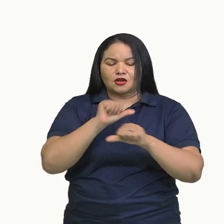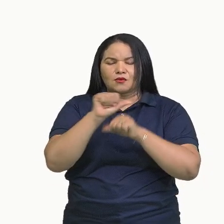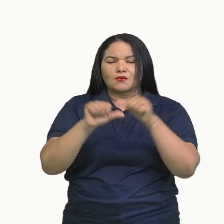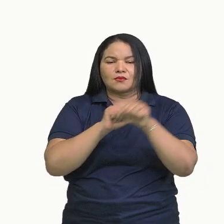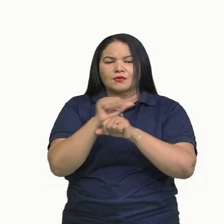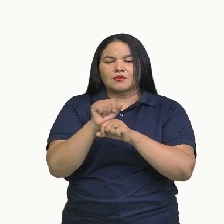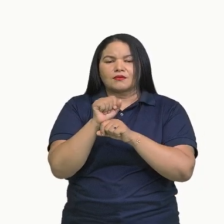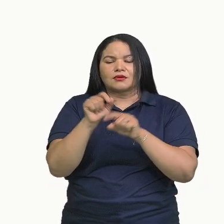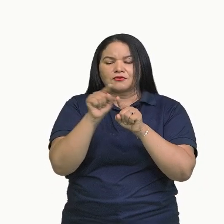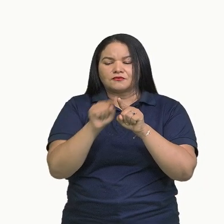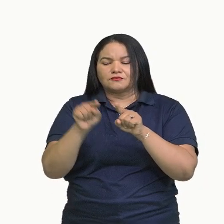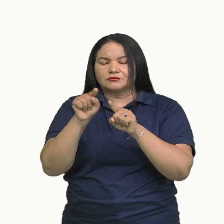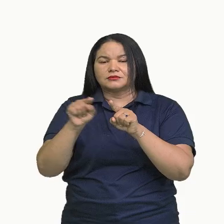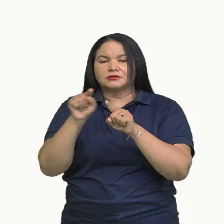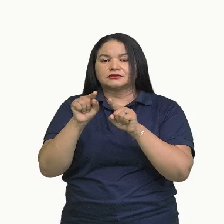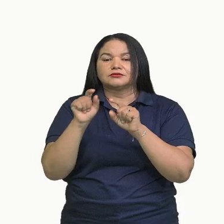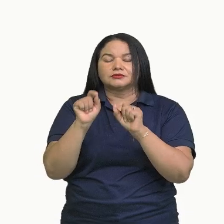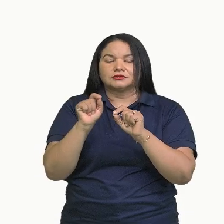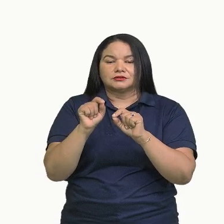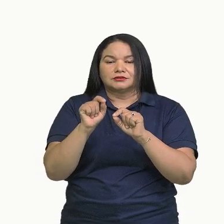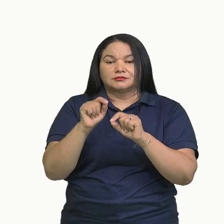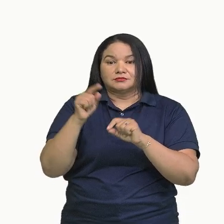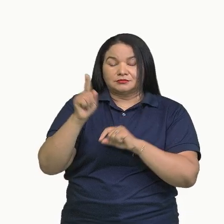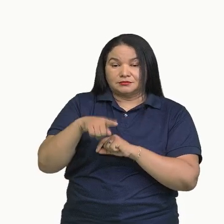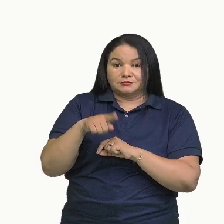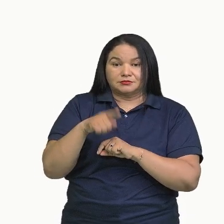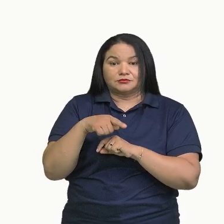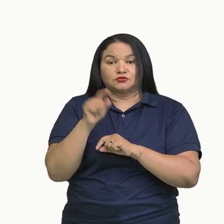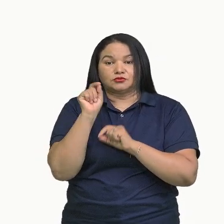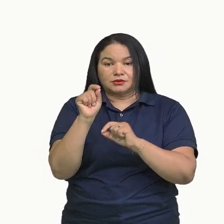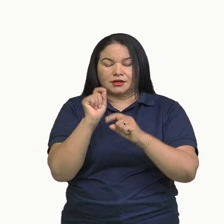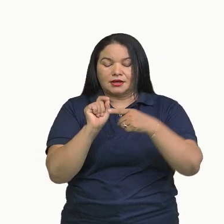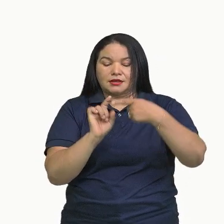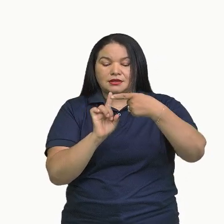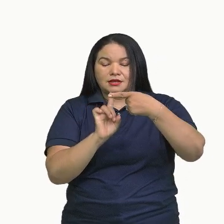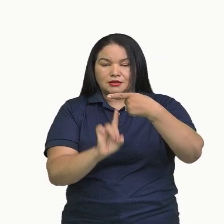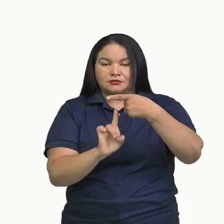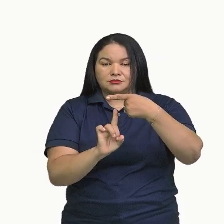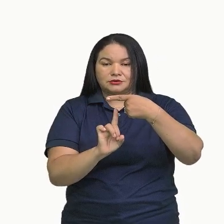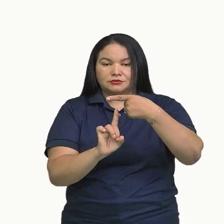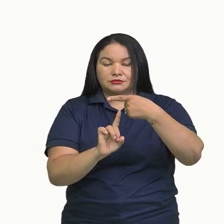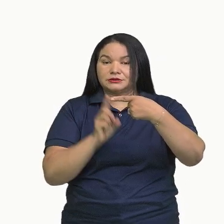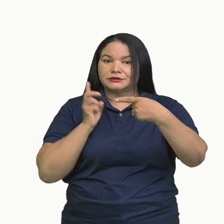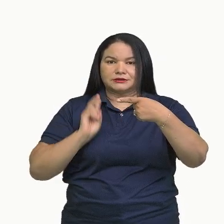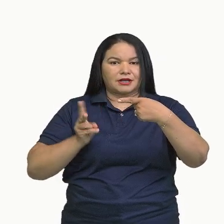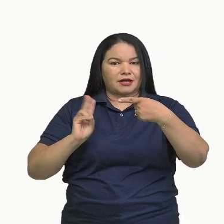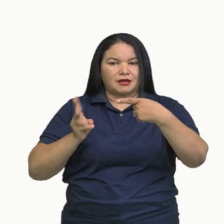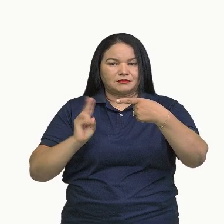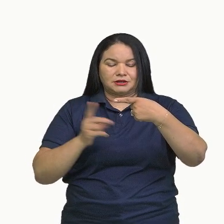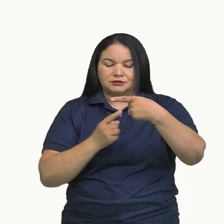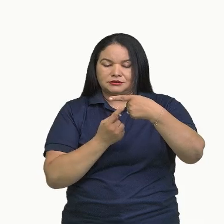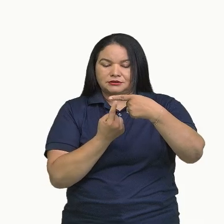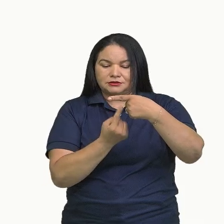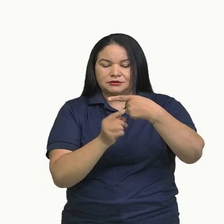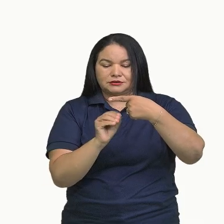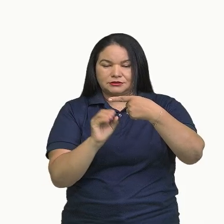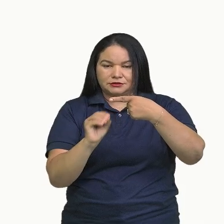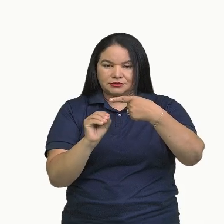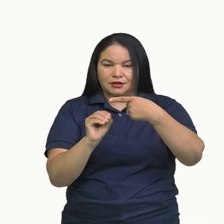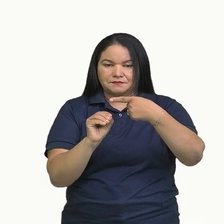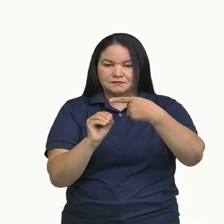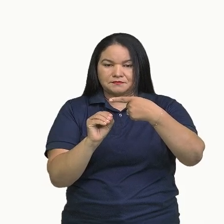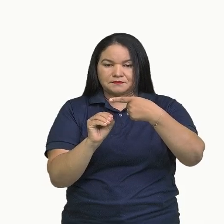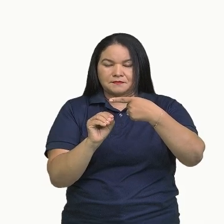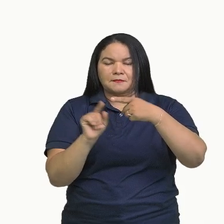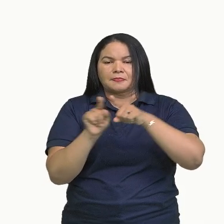você não pode esquecer? Que o denominador ali no primeiro momento sempre vai ser o 100. Mas